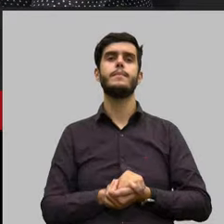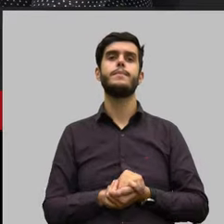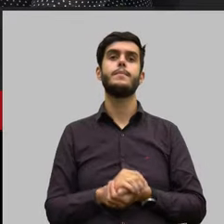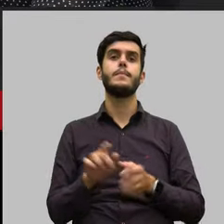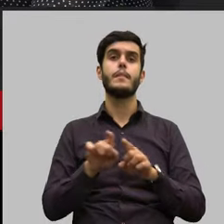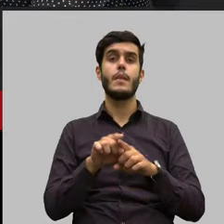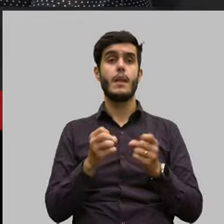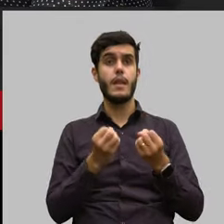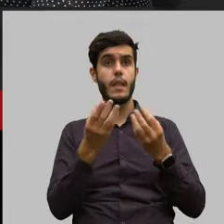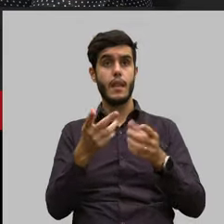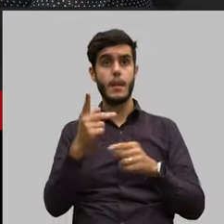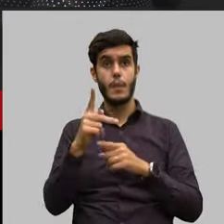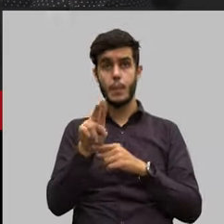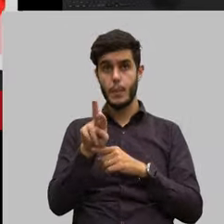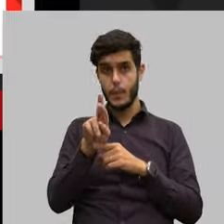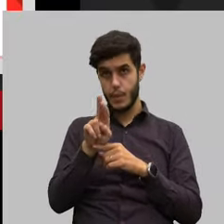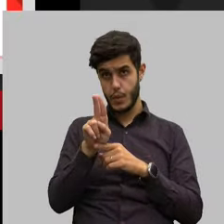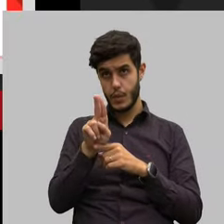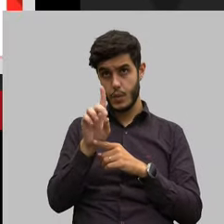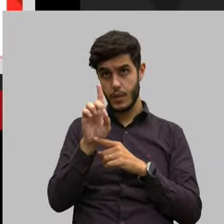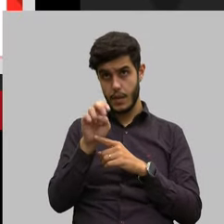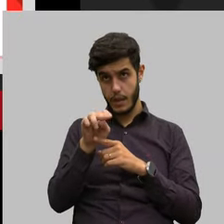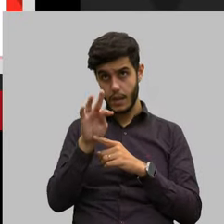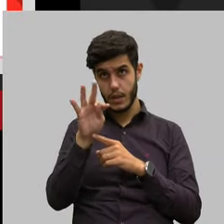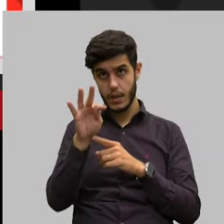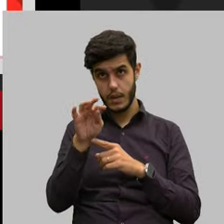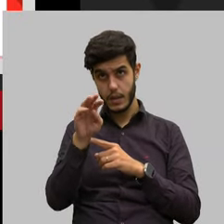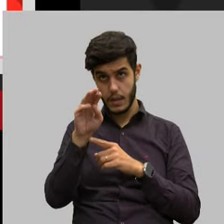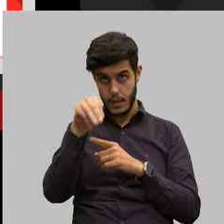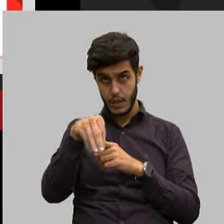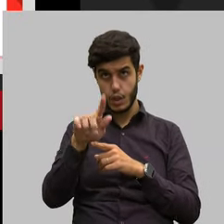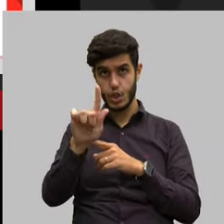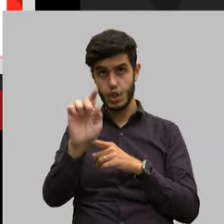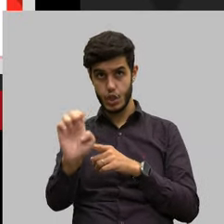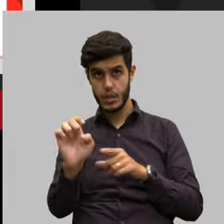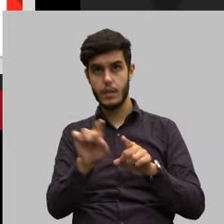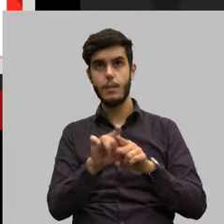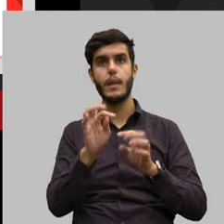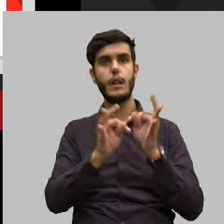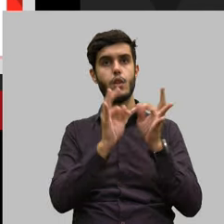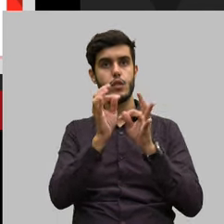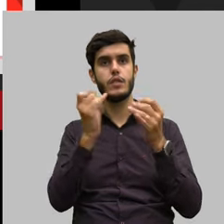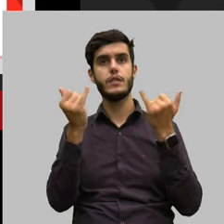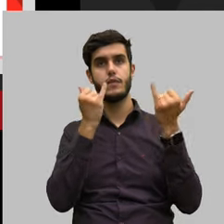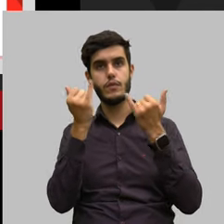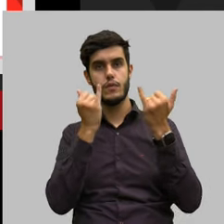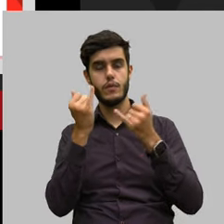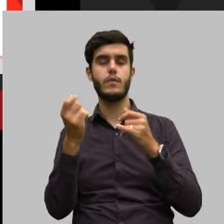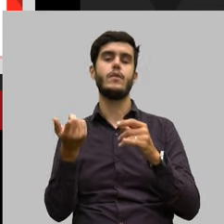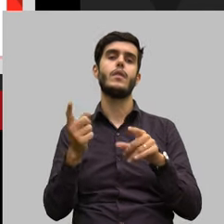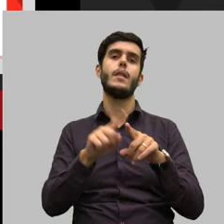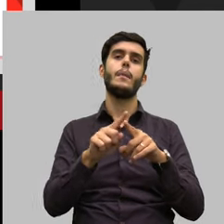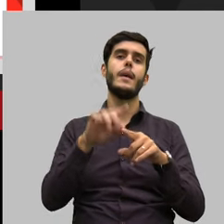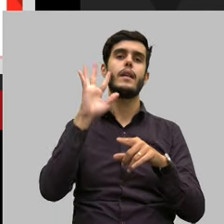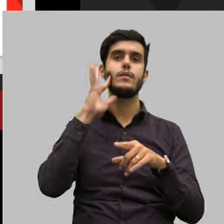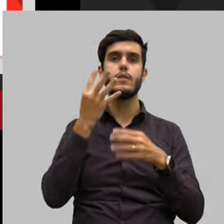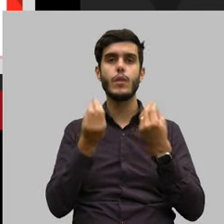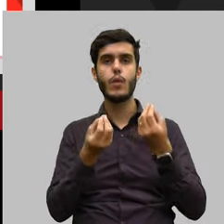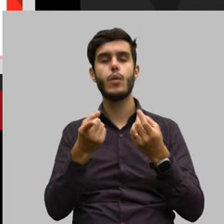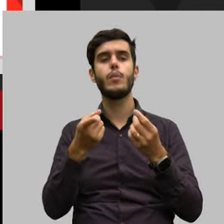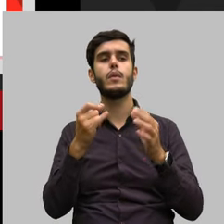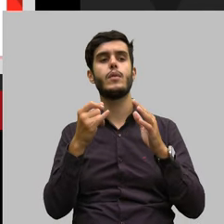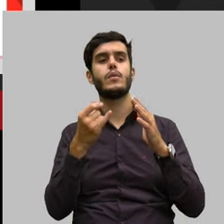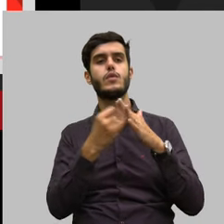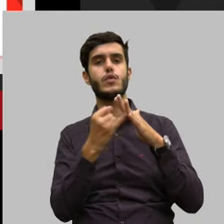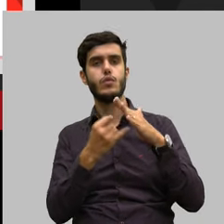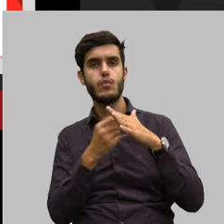prodente nossa companhia de tecnologia da informação a gente teve eh eh soluções de infraestrutura de ti premissão de nova carteira de identidade